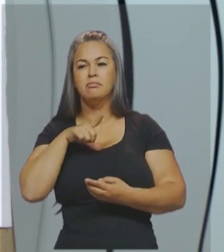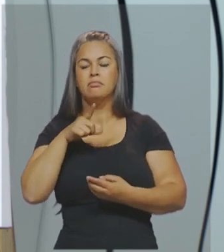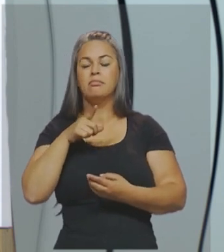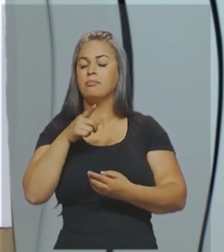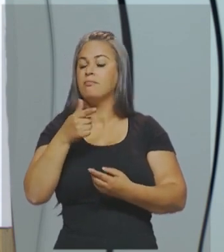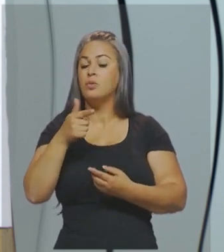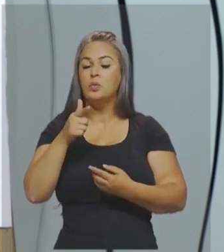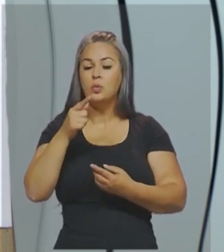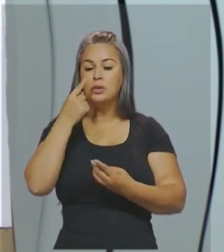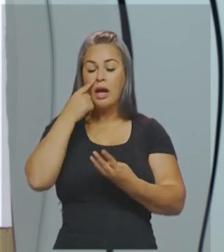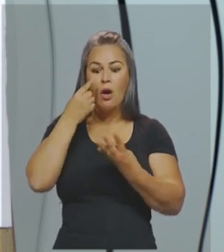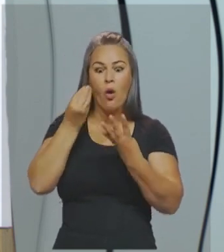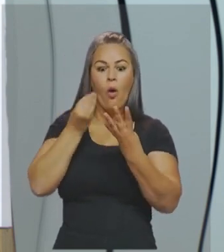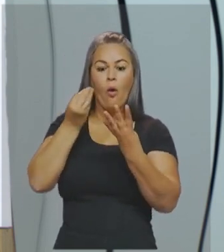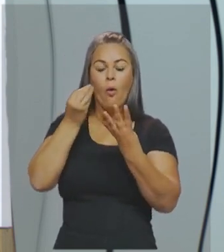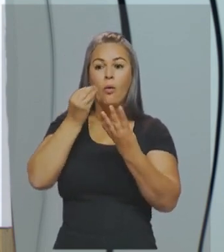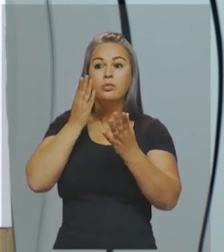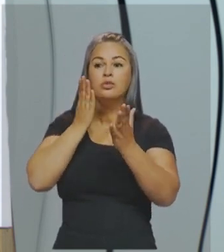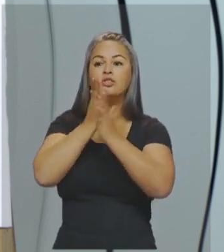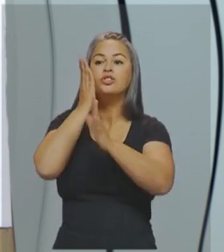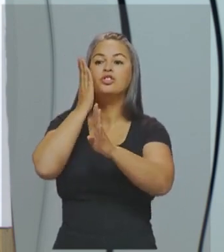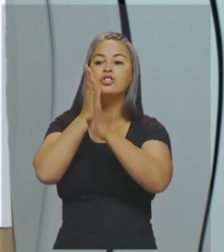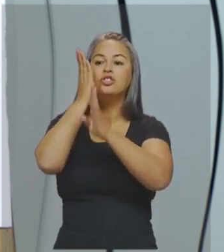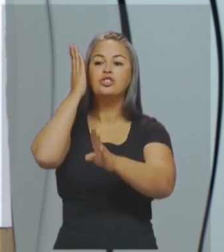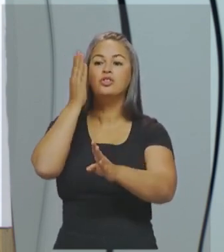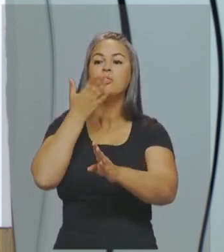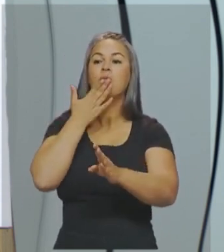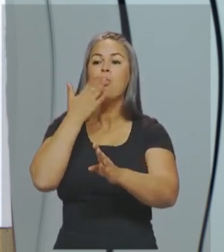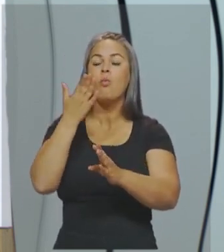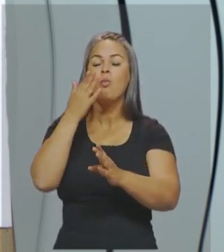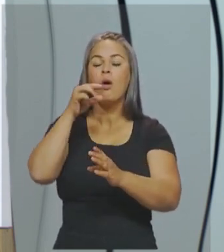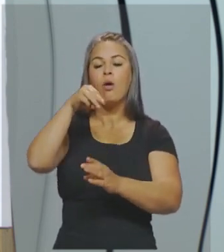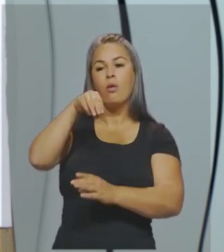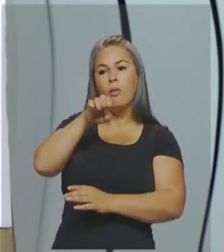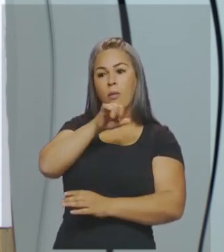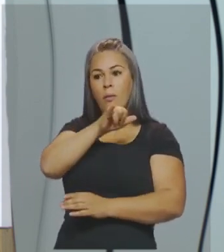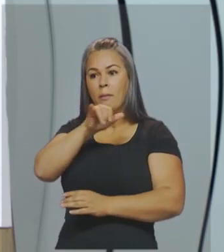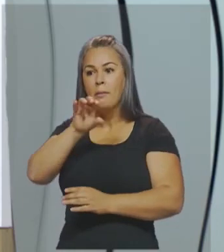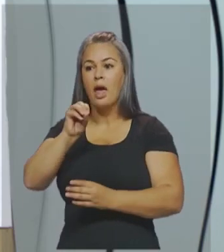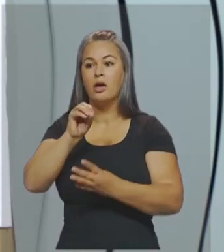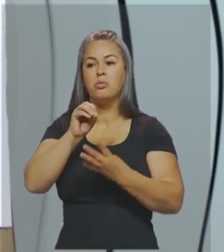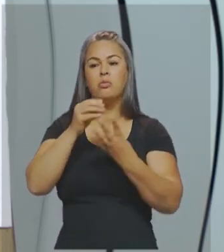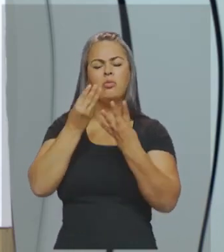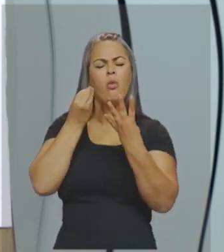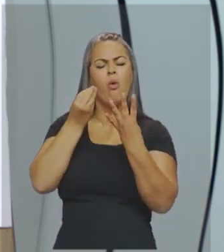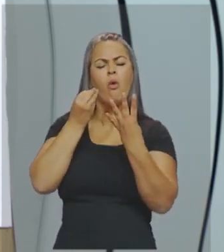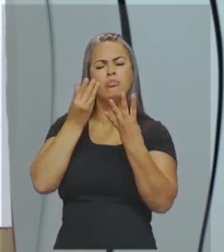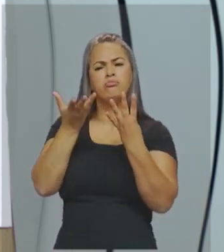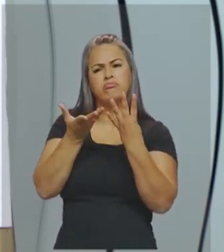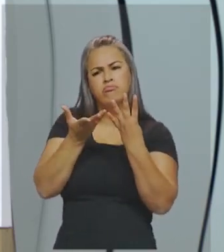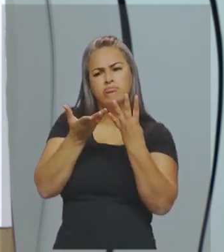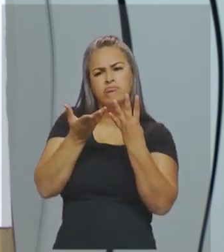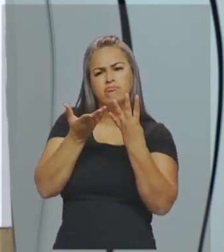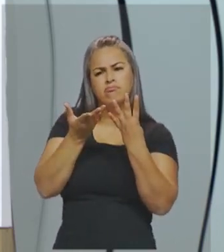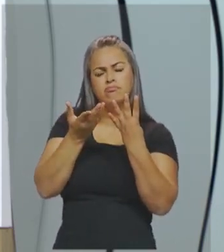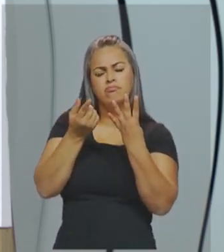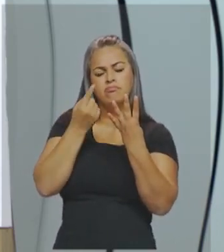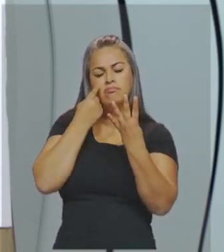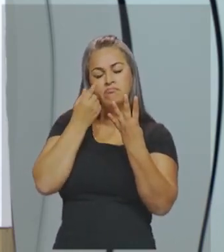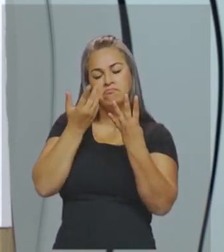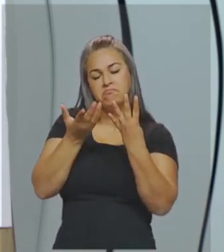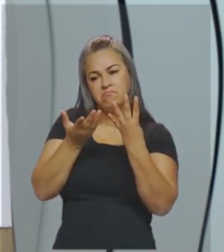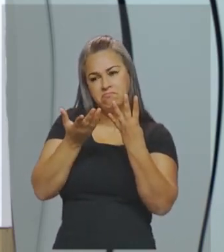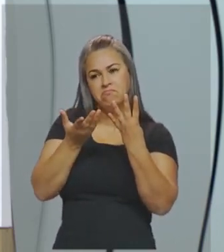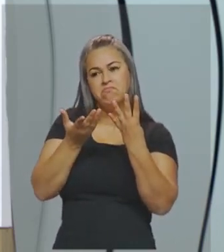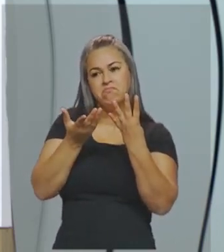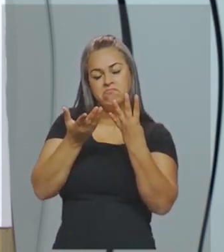valor central. Então, a gente tem que obter a média aritmética dos termos centrais. Agora, onde que vai estar posicionado esses termos centrais?